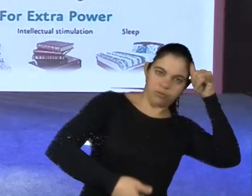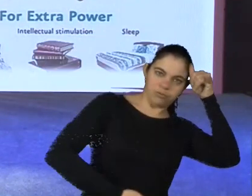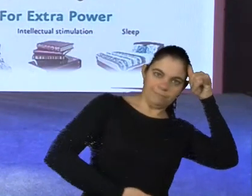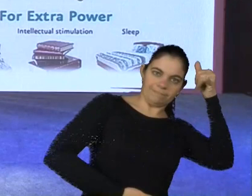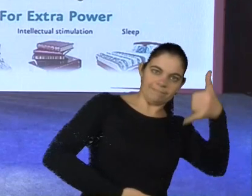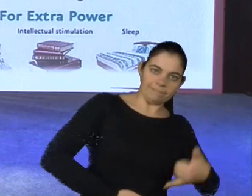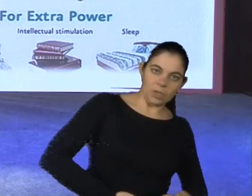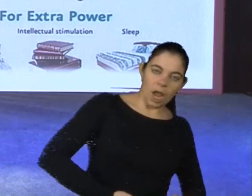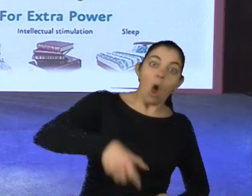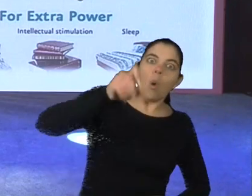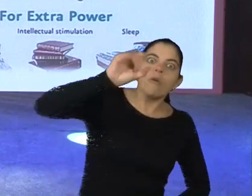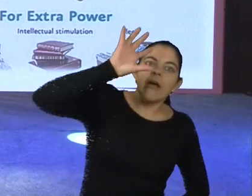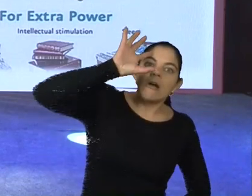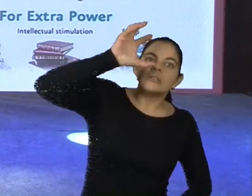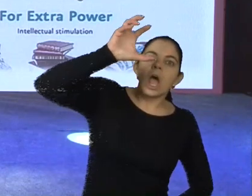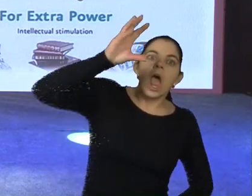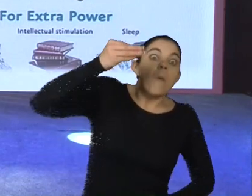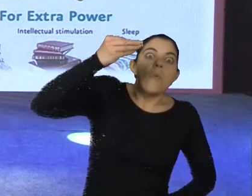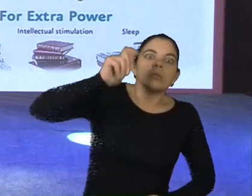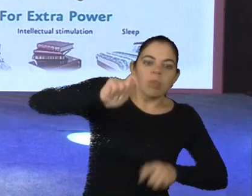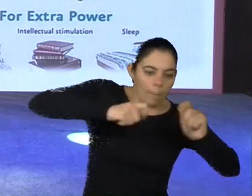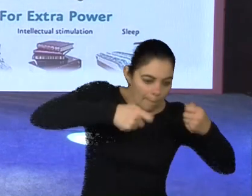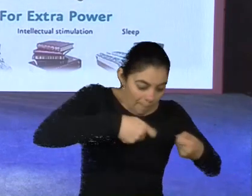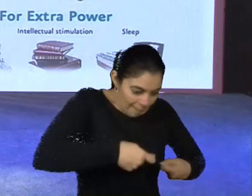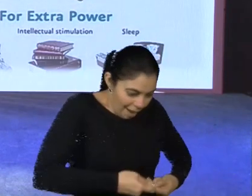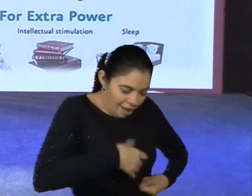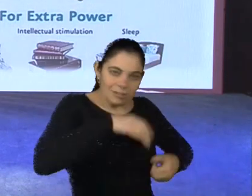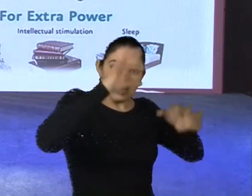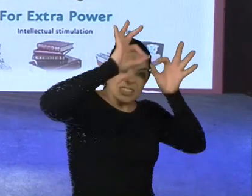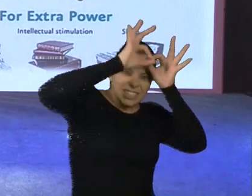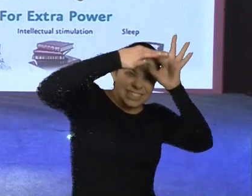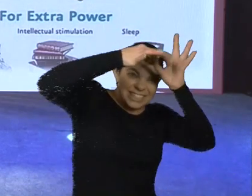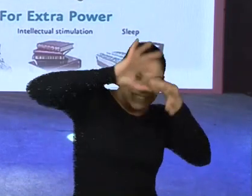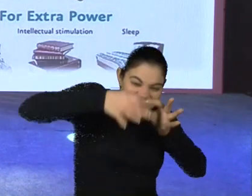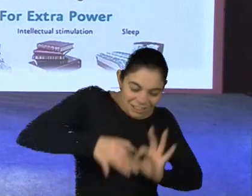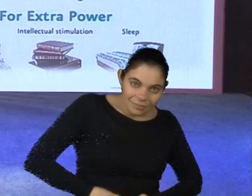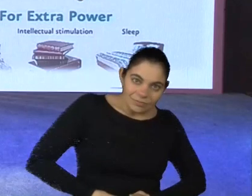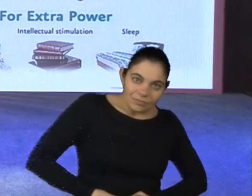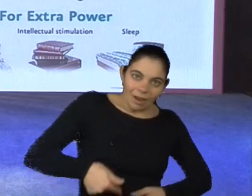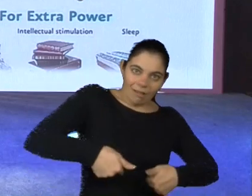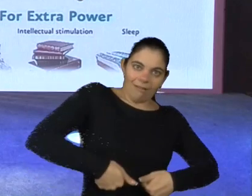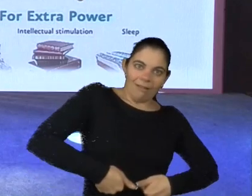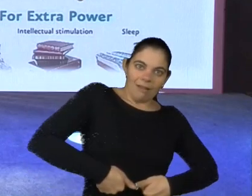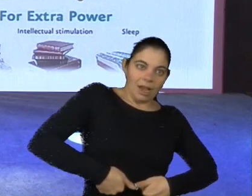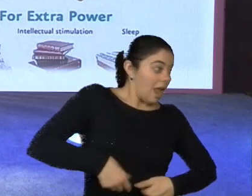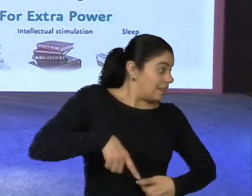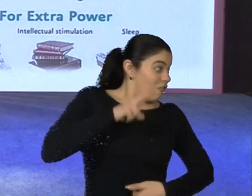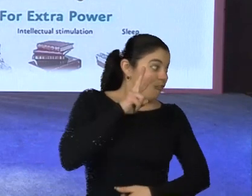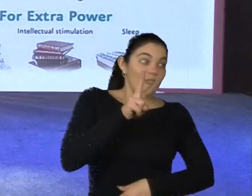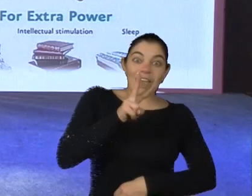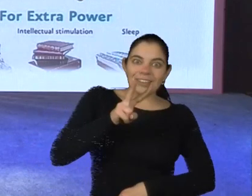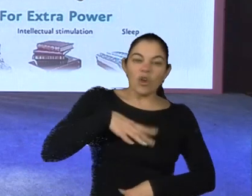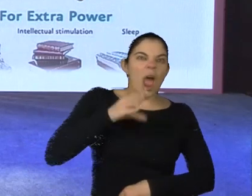olha quantas sinalizações do nosso intestino para o cérebro. Vocês estão vendo que a coisa é